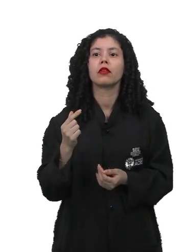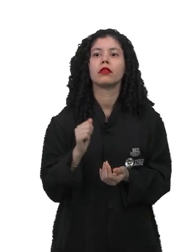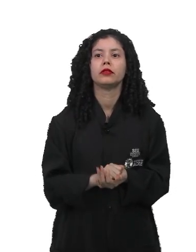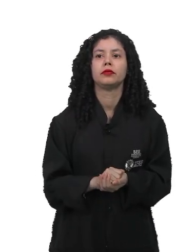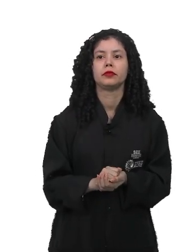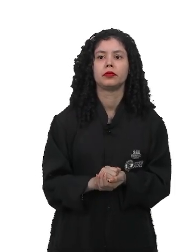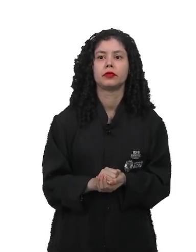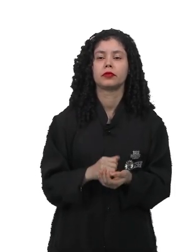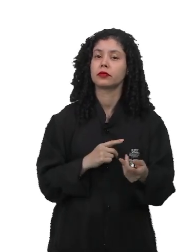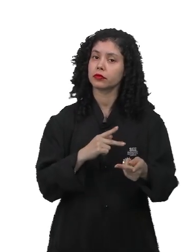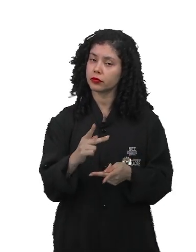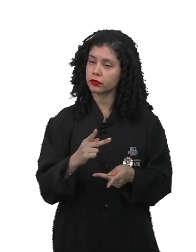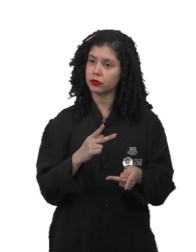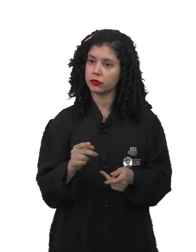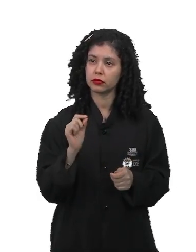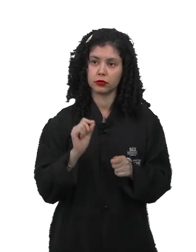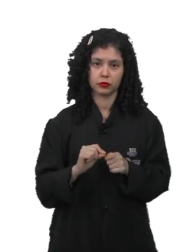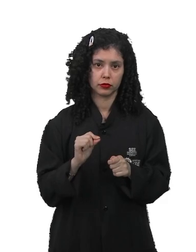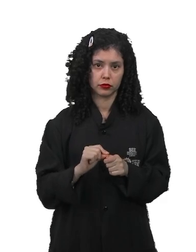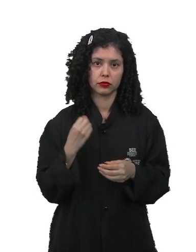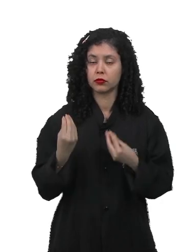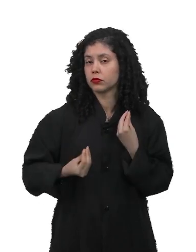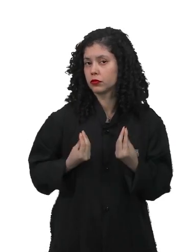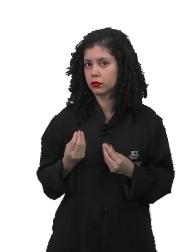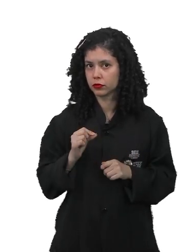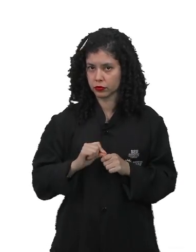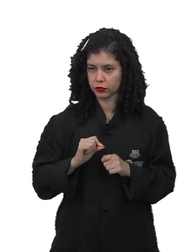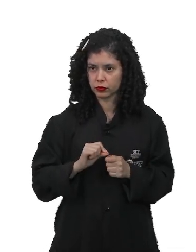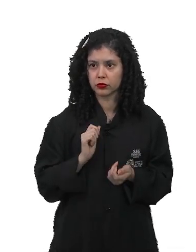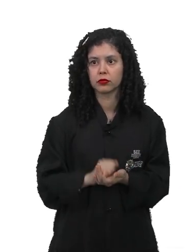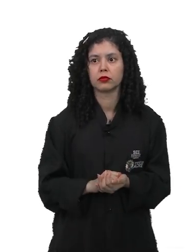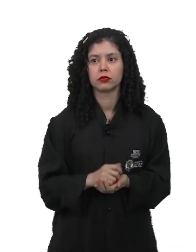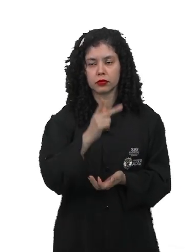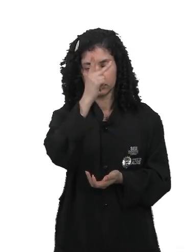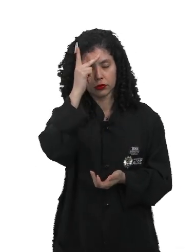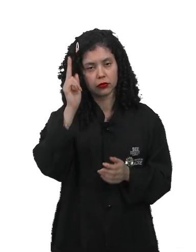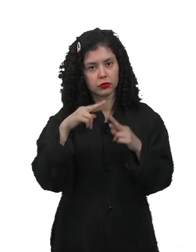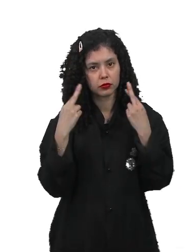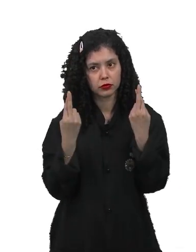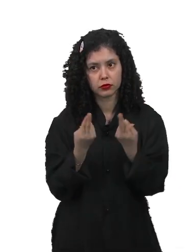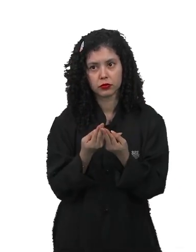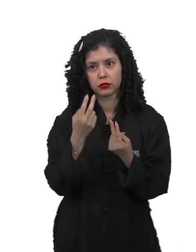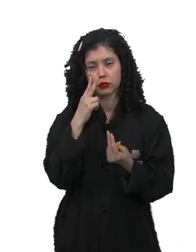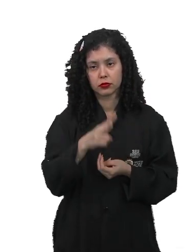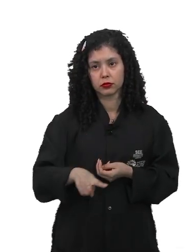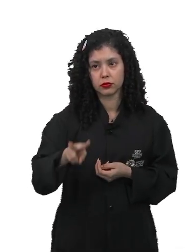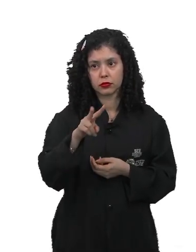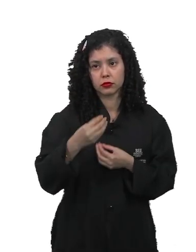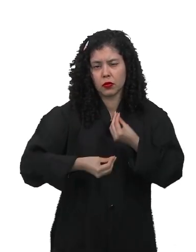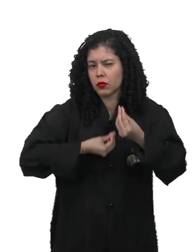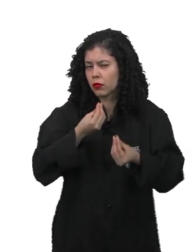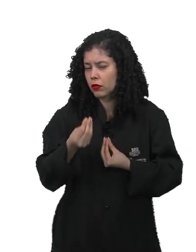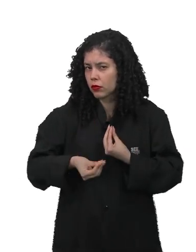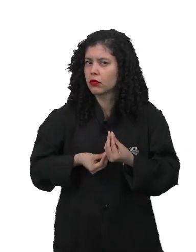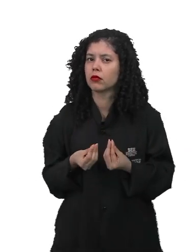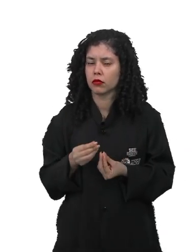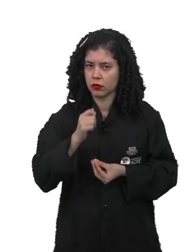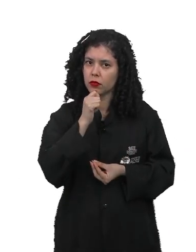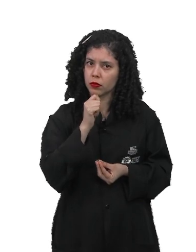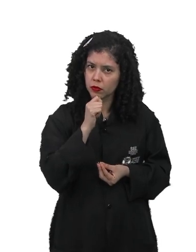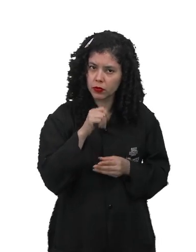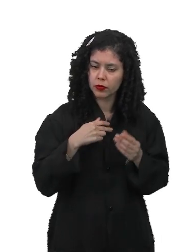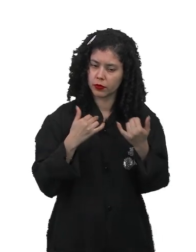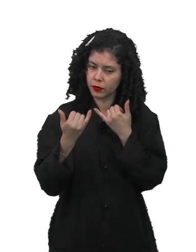o planejamento da execução, em que as pessoas vão se reunir para ver de que forma